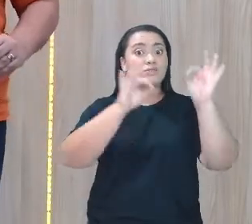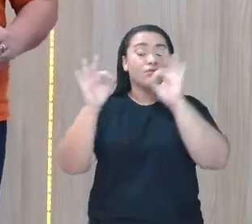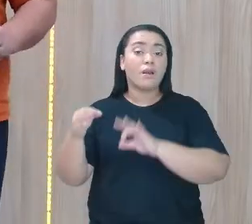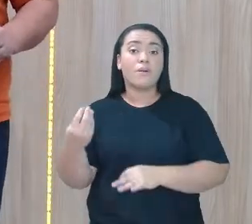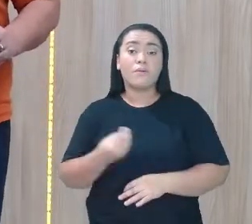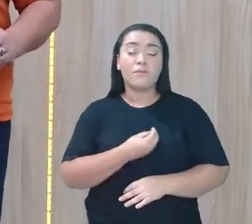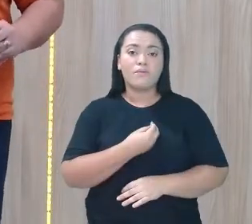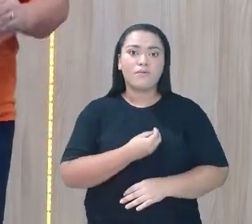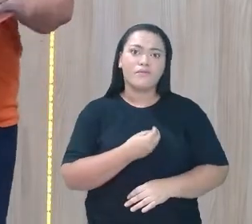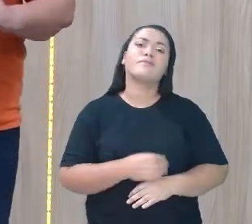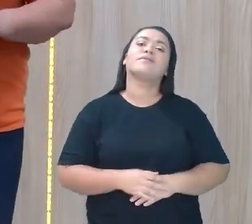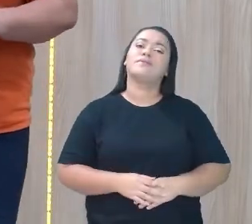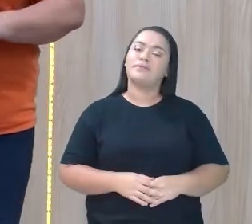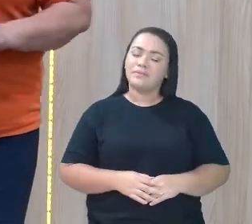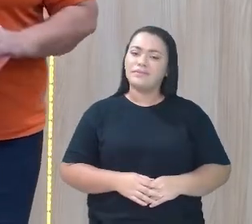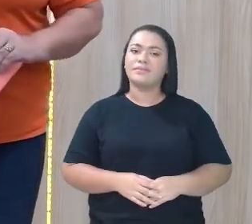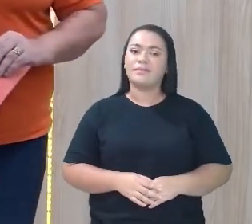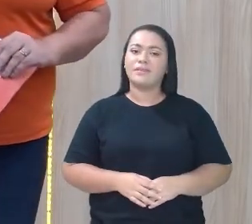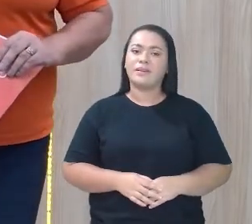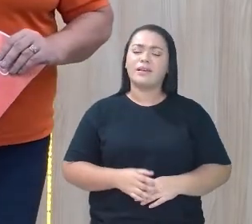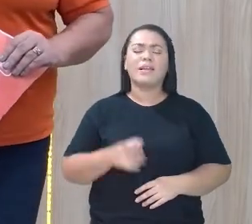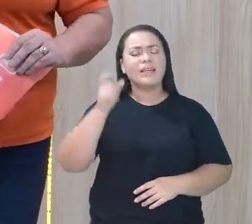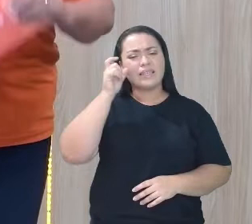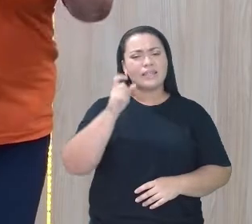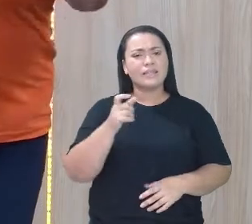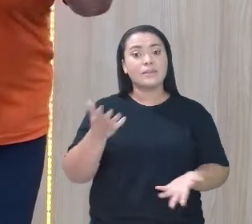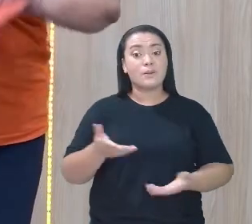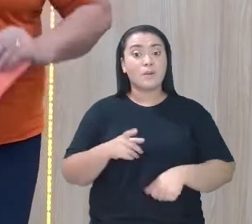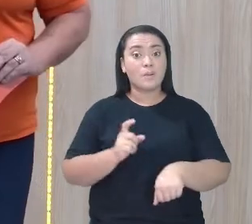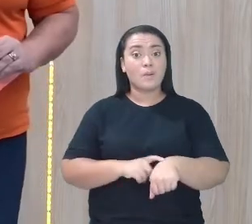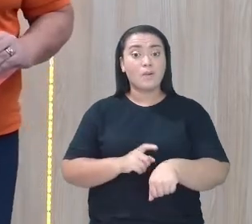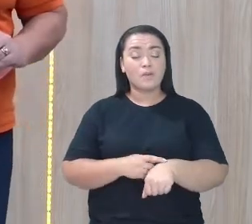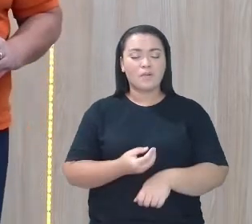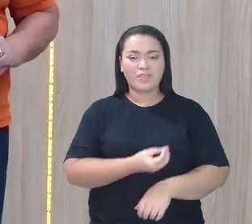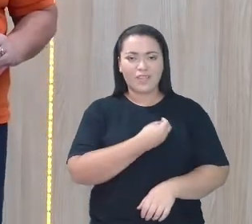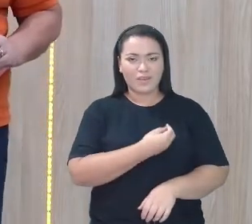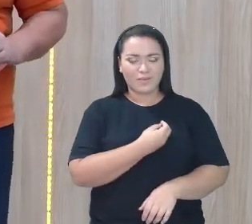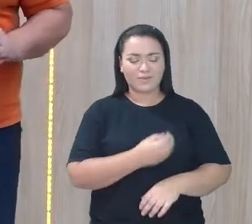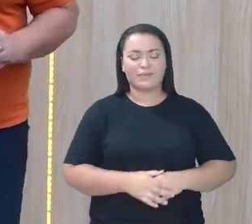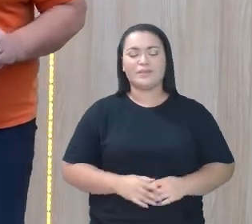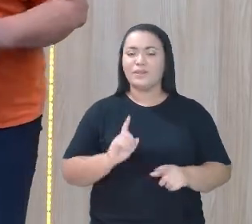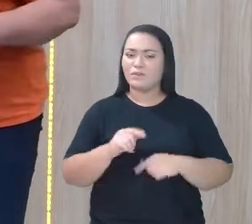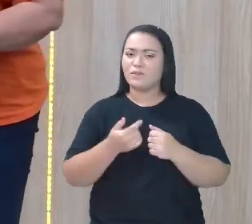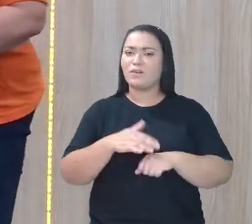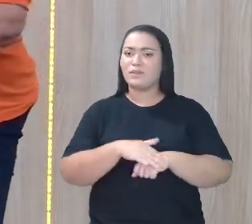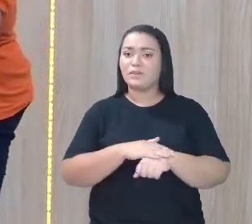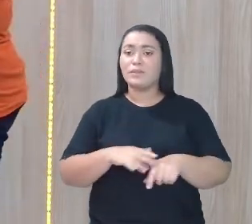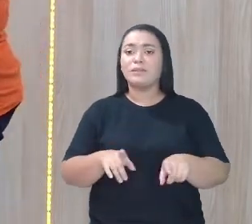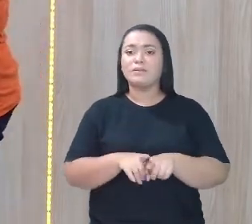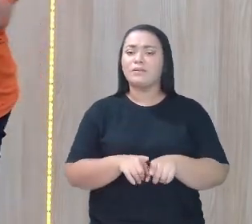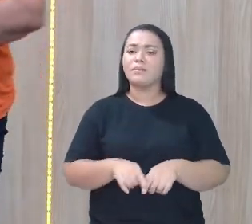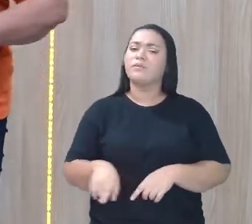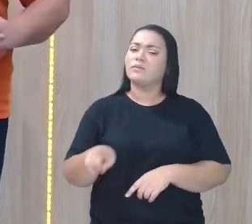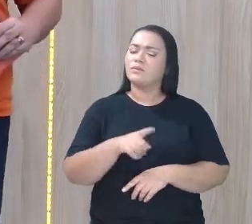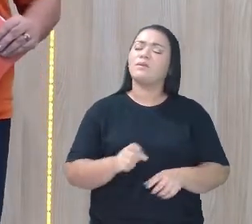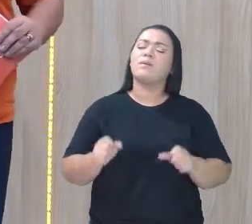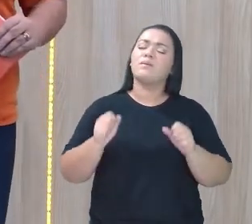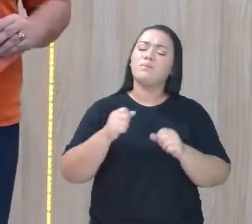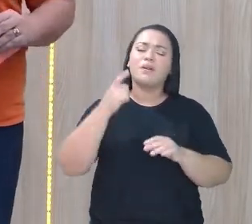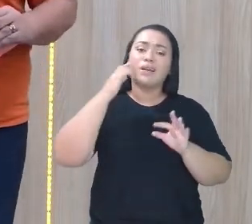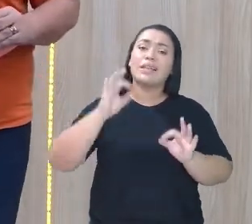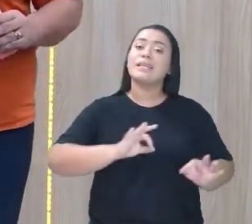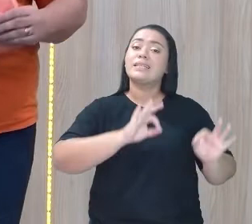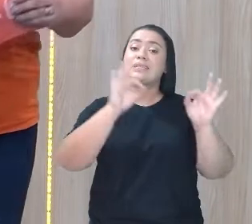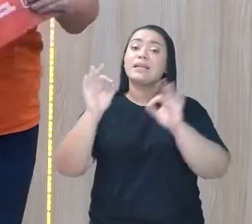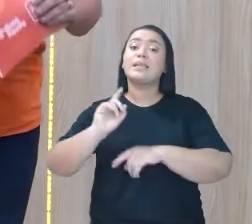vivo, pessoal. É muito interessante esse momento ao vivo. Daqui a pouco eu vou conversar sobre isso. E também vocês podem assistir